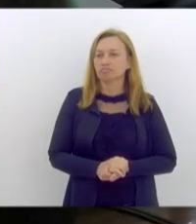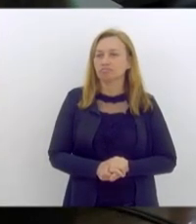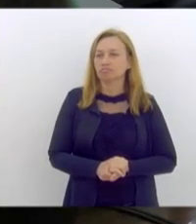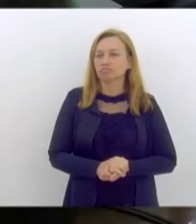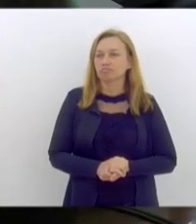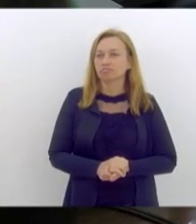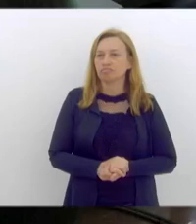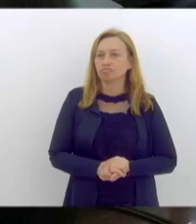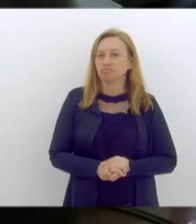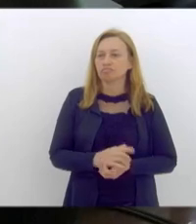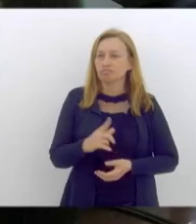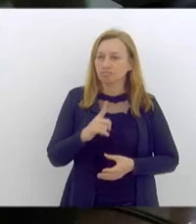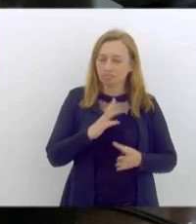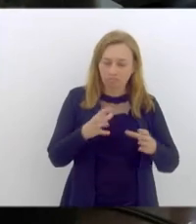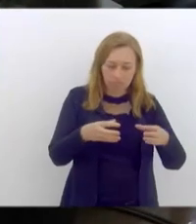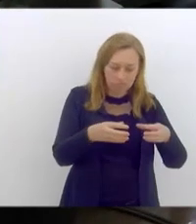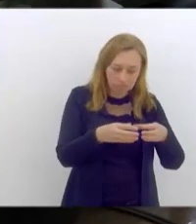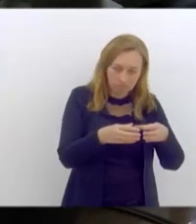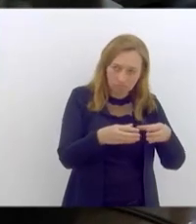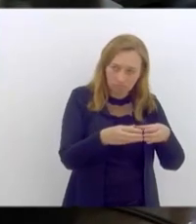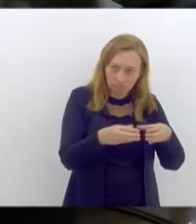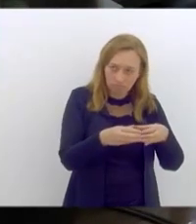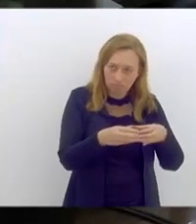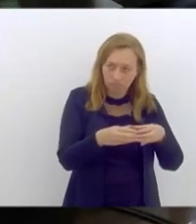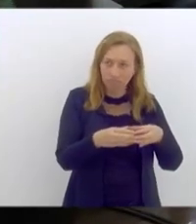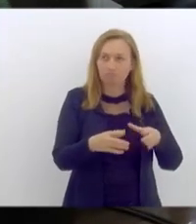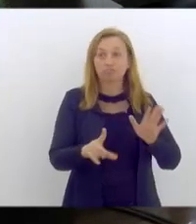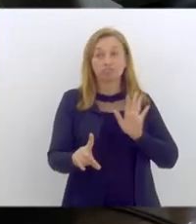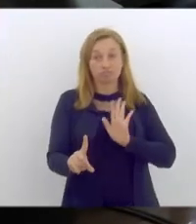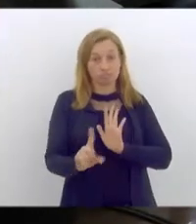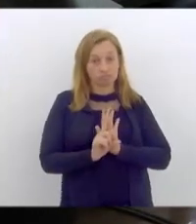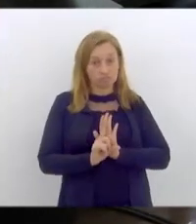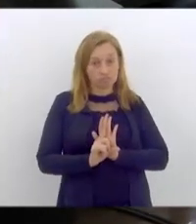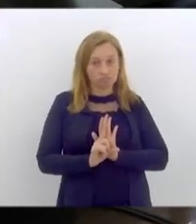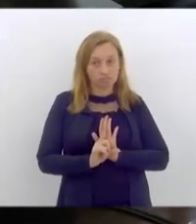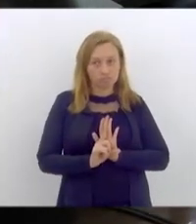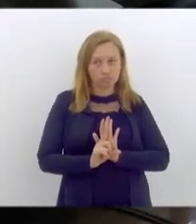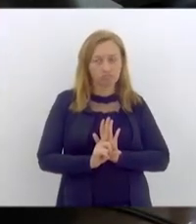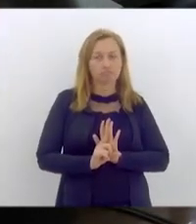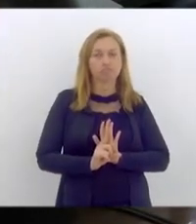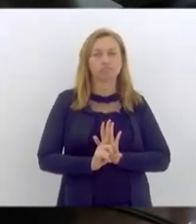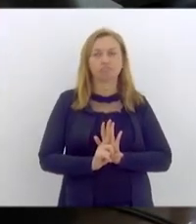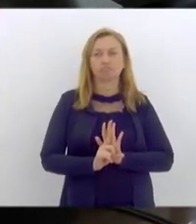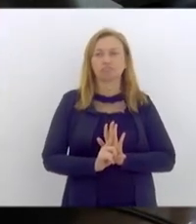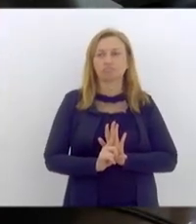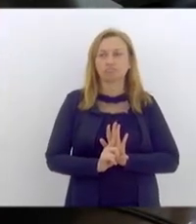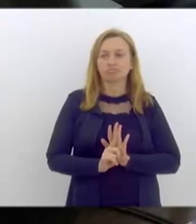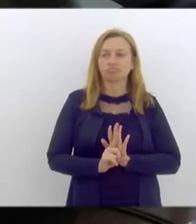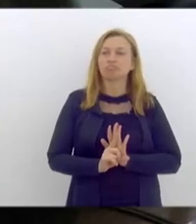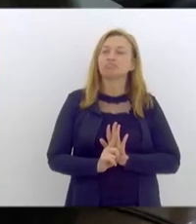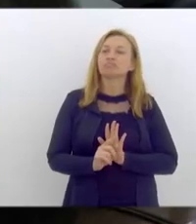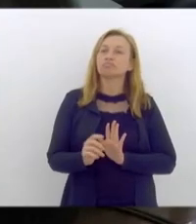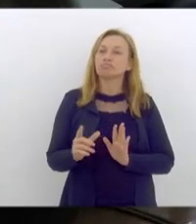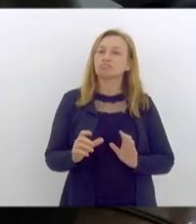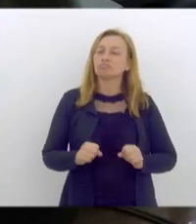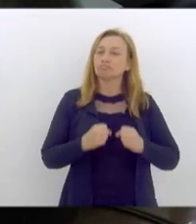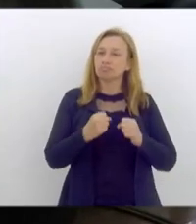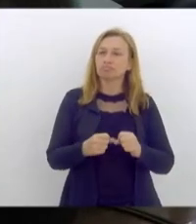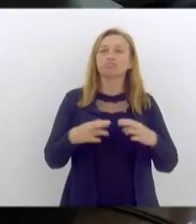se existe uma comissão que em lei tem uma periodicidade de reunião